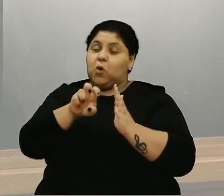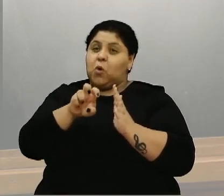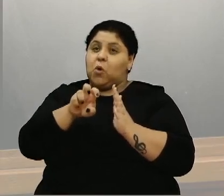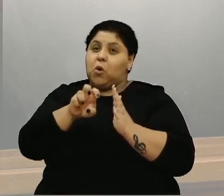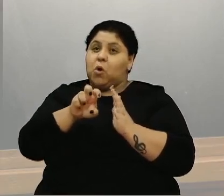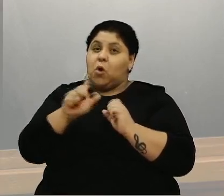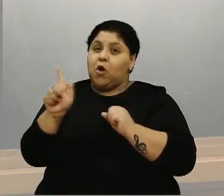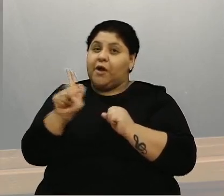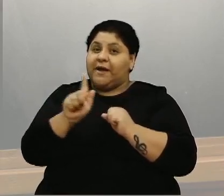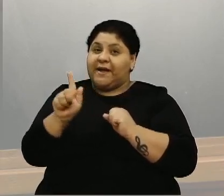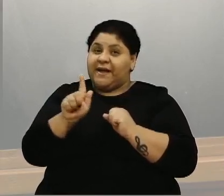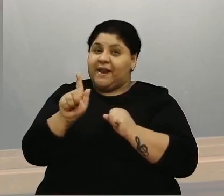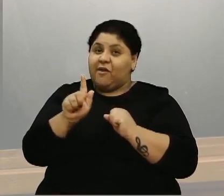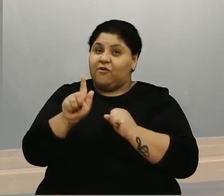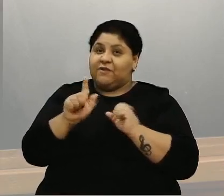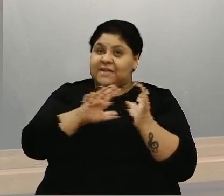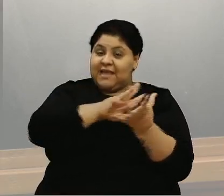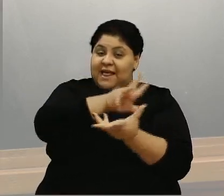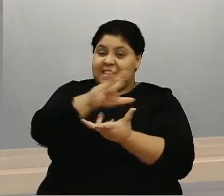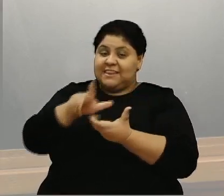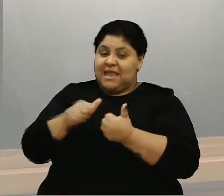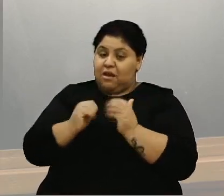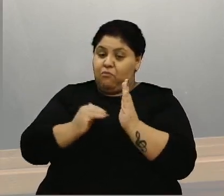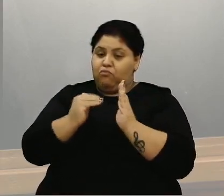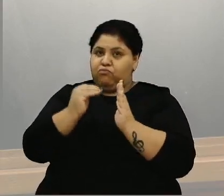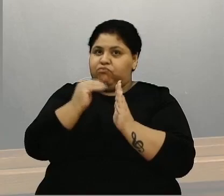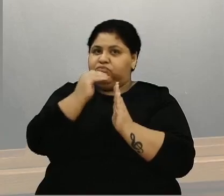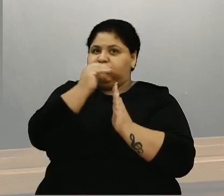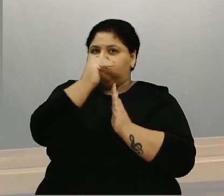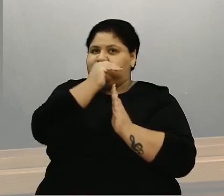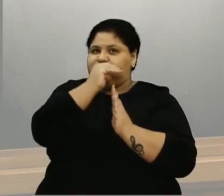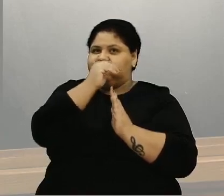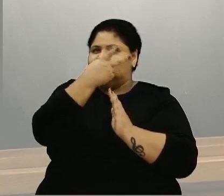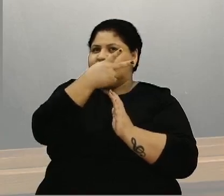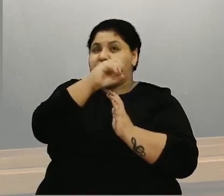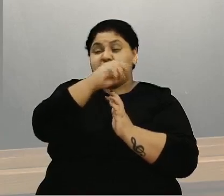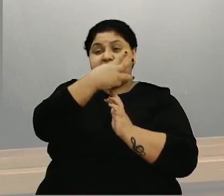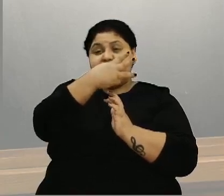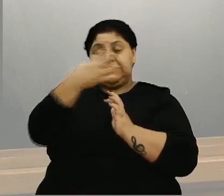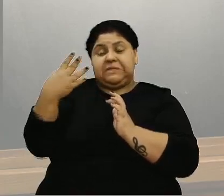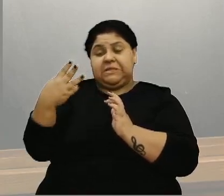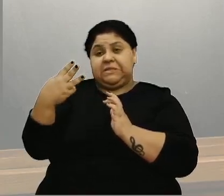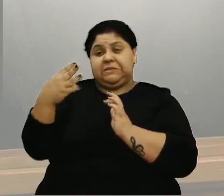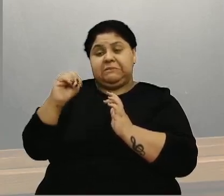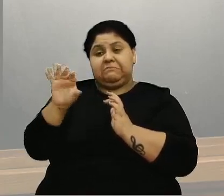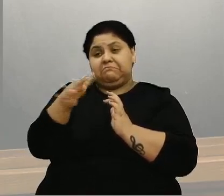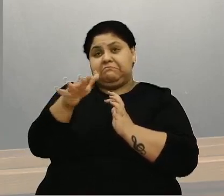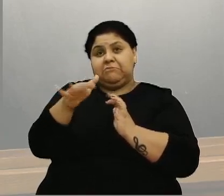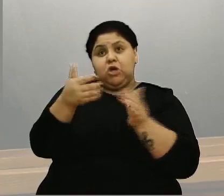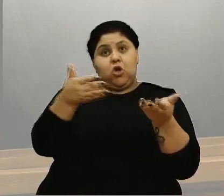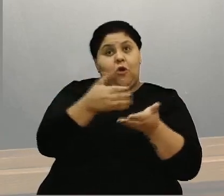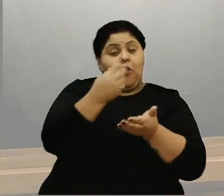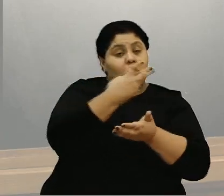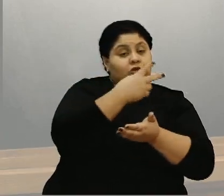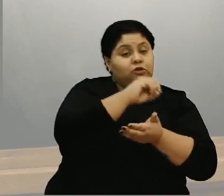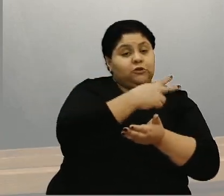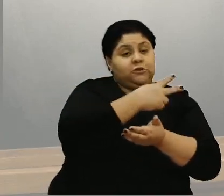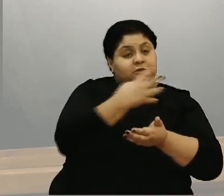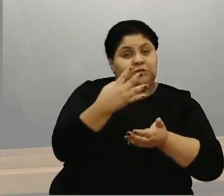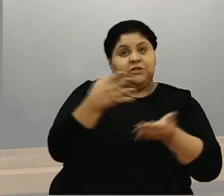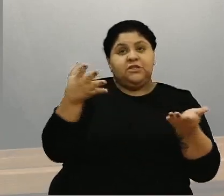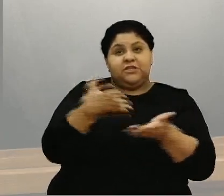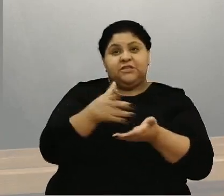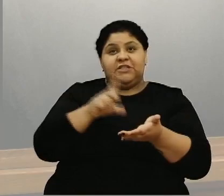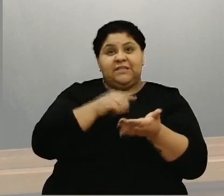Terra poderia aumentar e estipulam lá por 2030. Nós estamos em 2024 e já tem